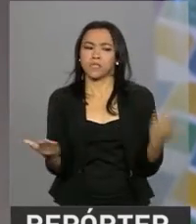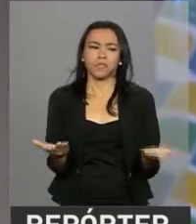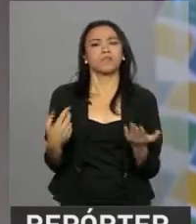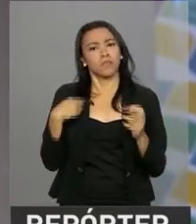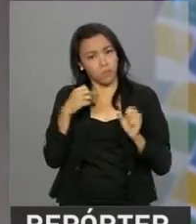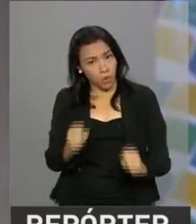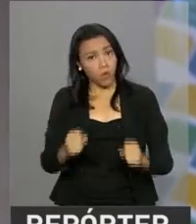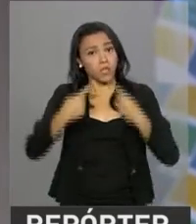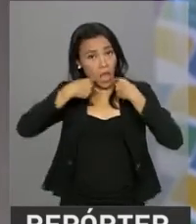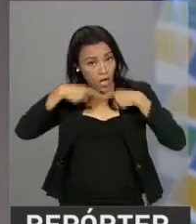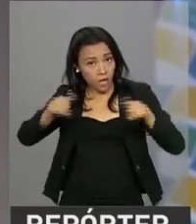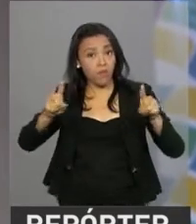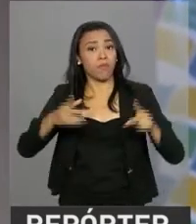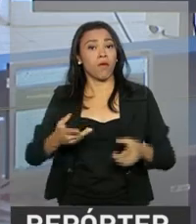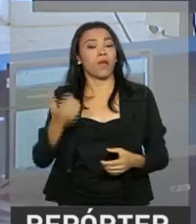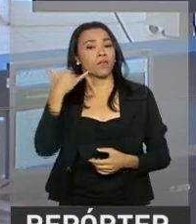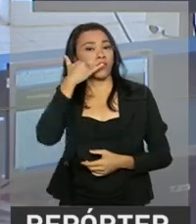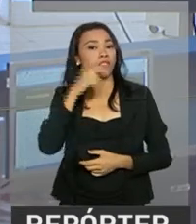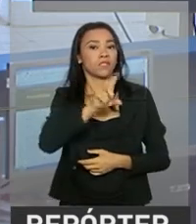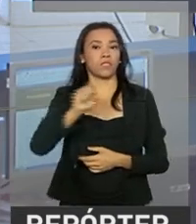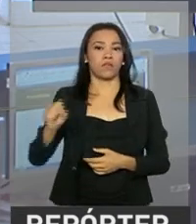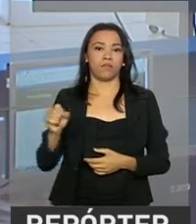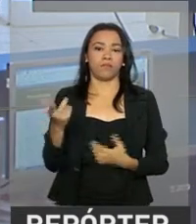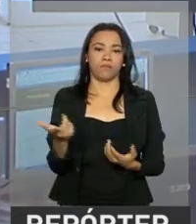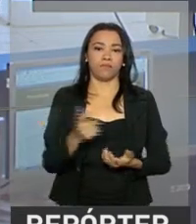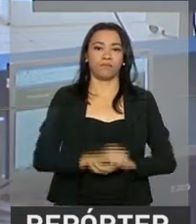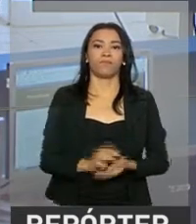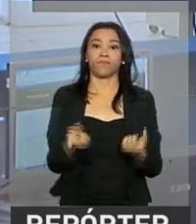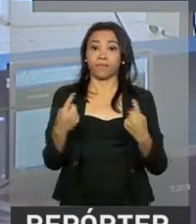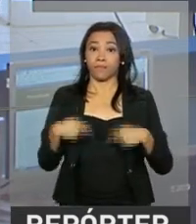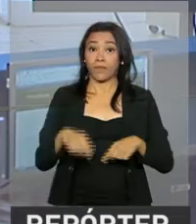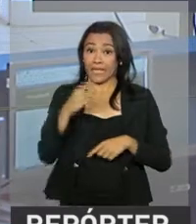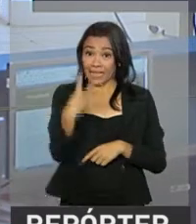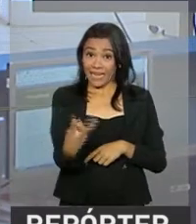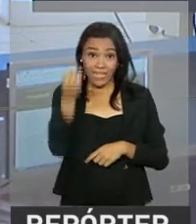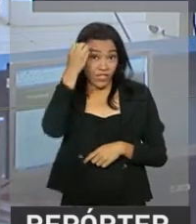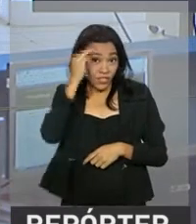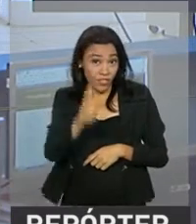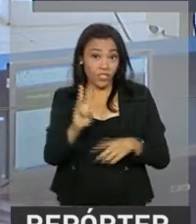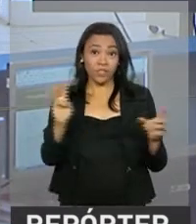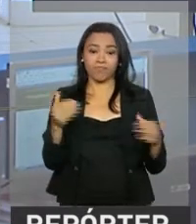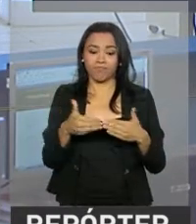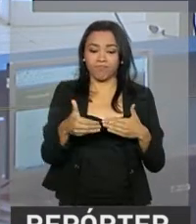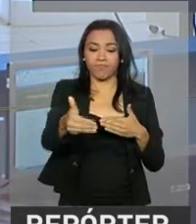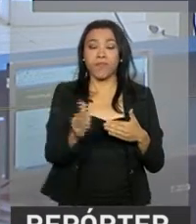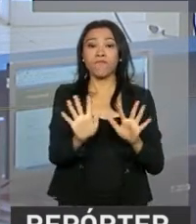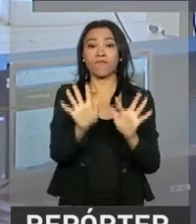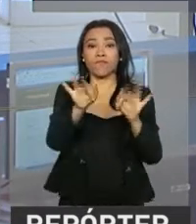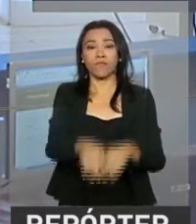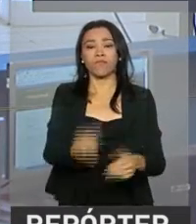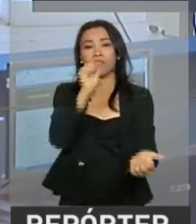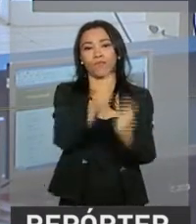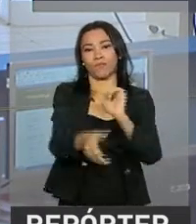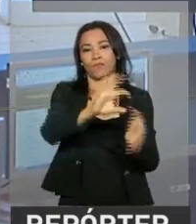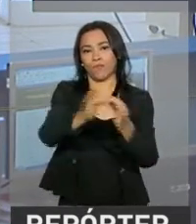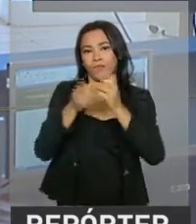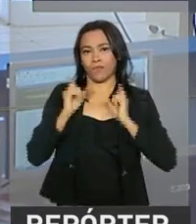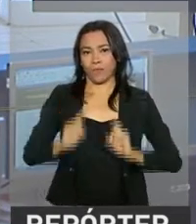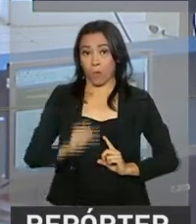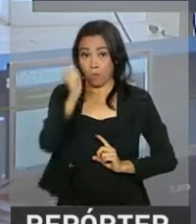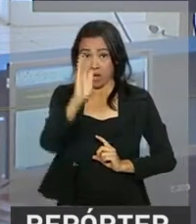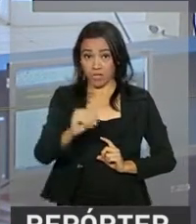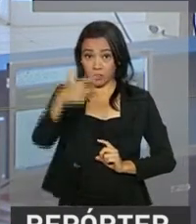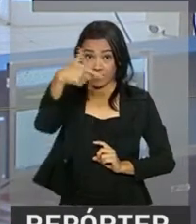você pode fazer através do disk 100 estamos a três dias do encerramento das paraolimpíadas e o Brasil está em